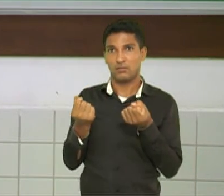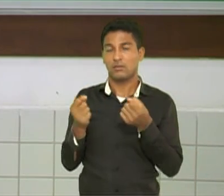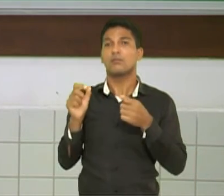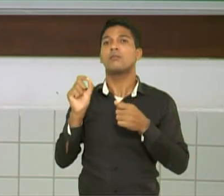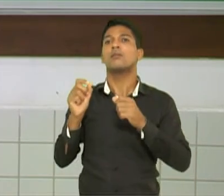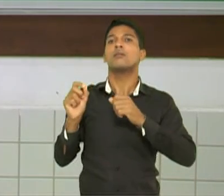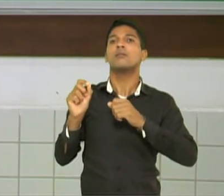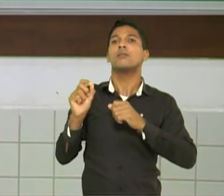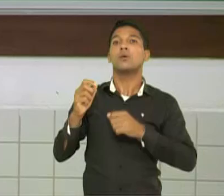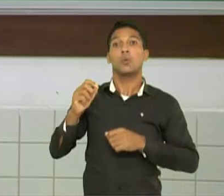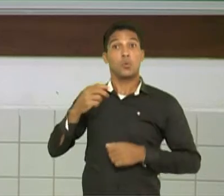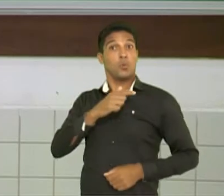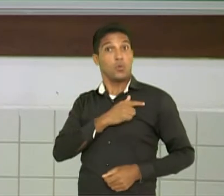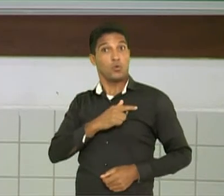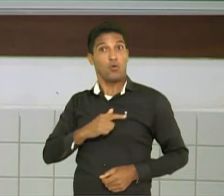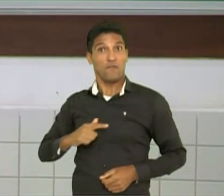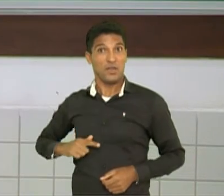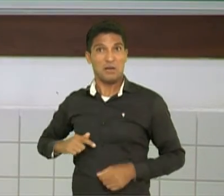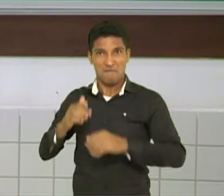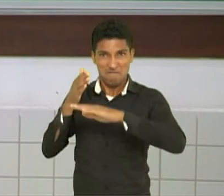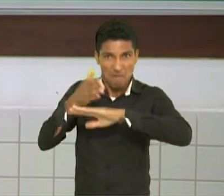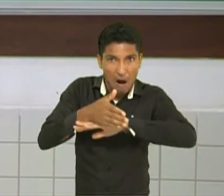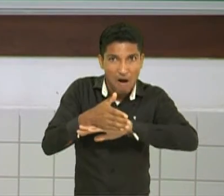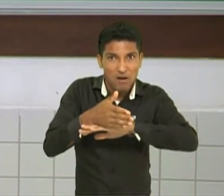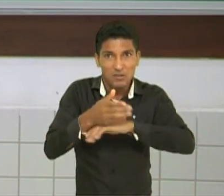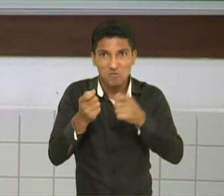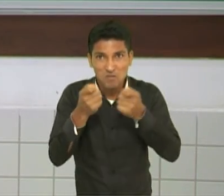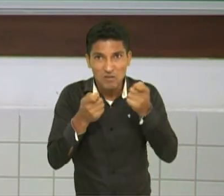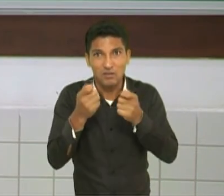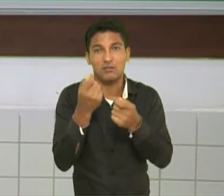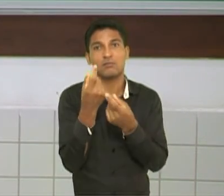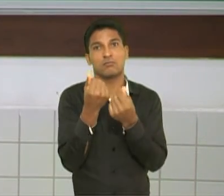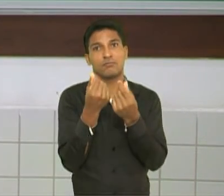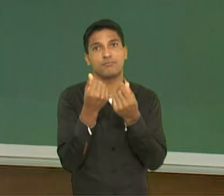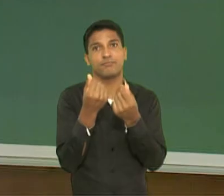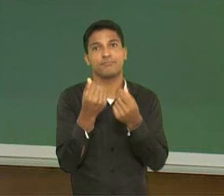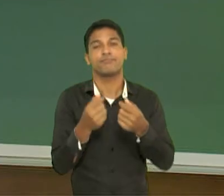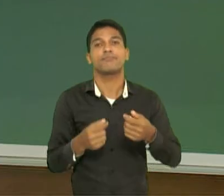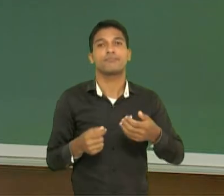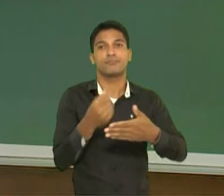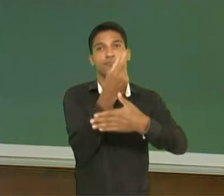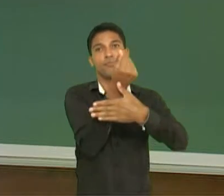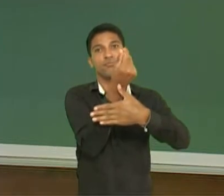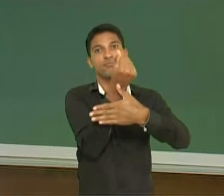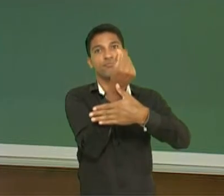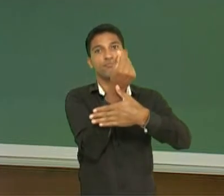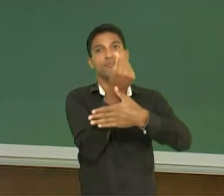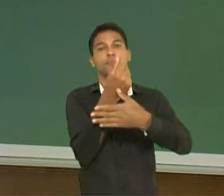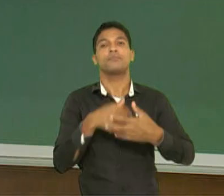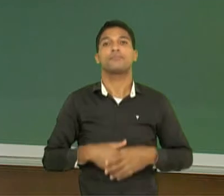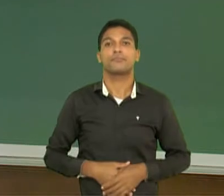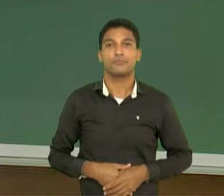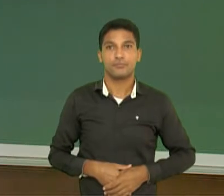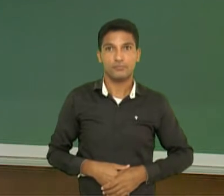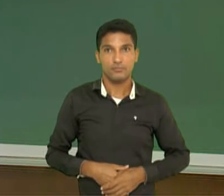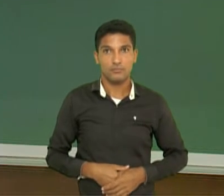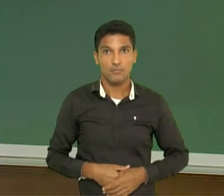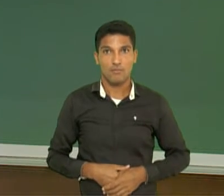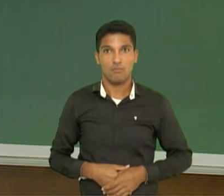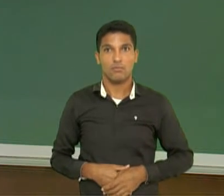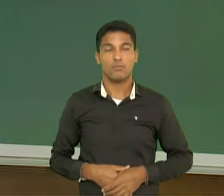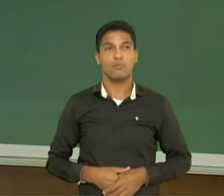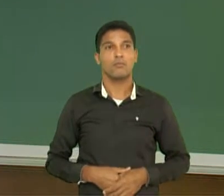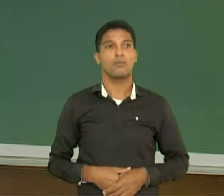privada. Ainda, a globalização da economia abriu os mercados consumidores para produtos de diversas